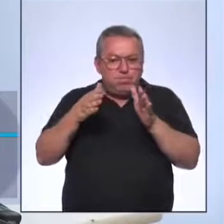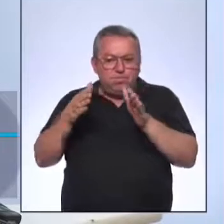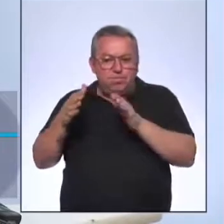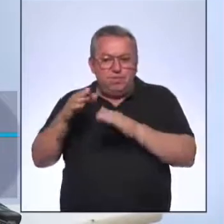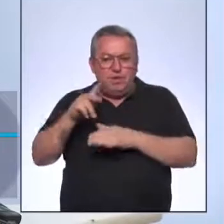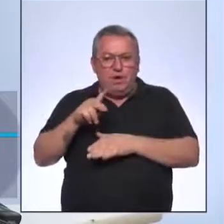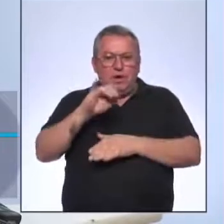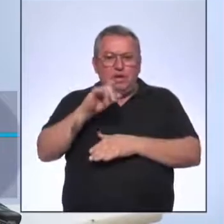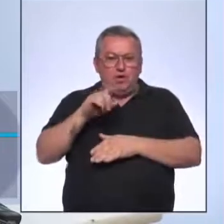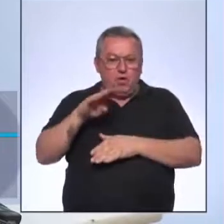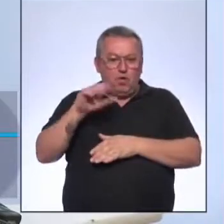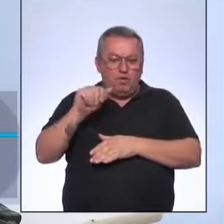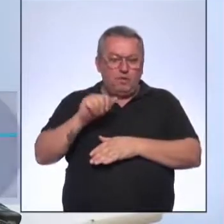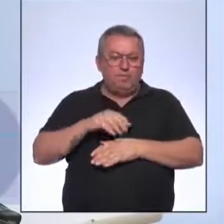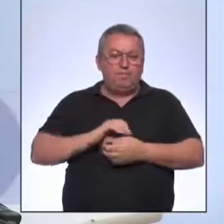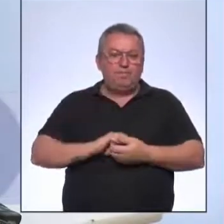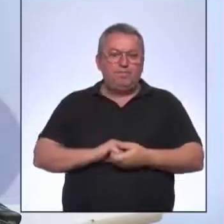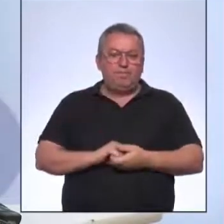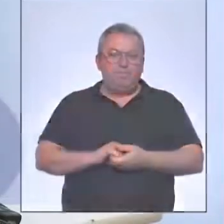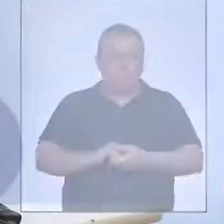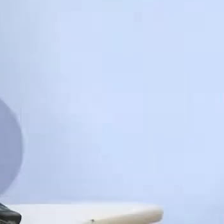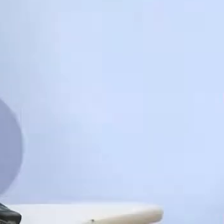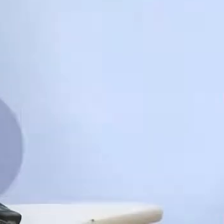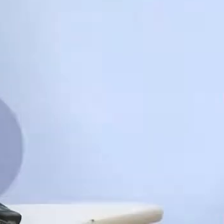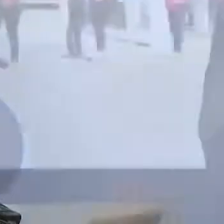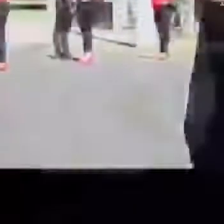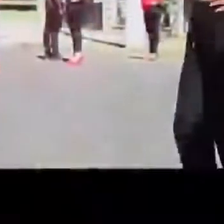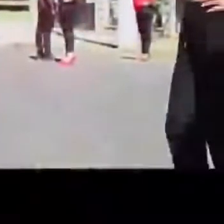da dança. Espero que vocês gostem.